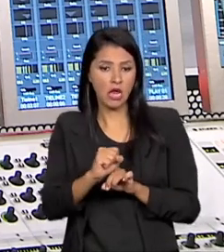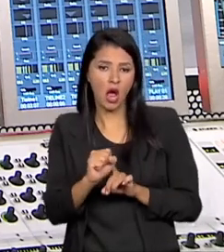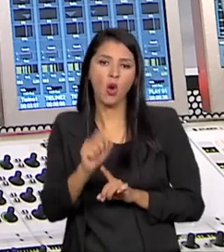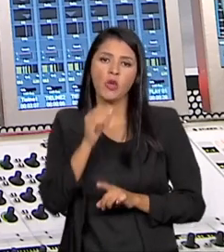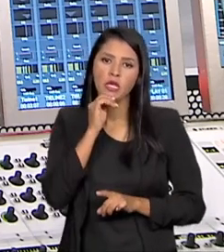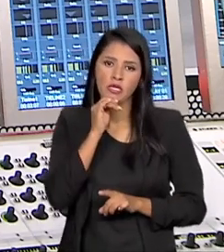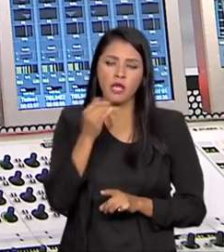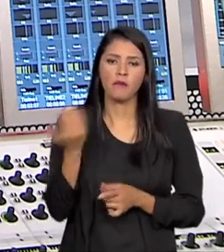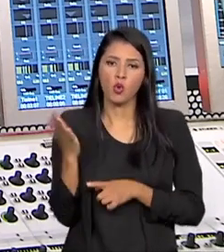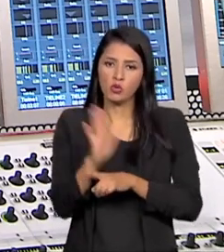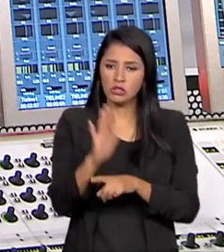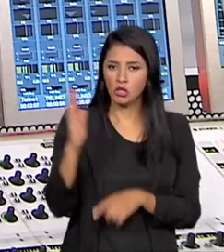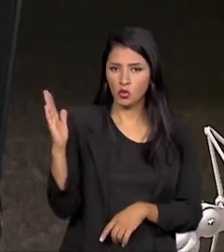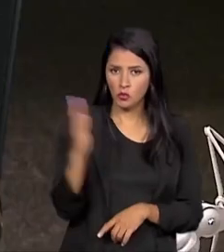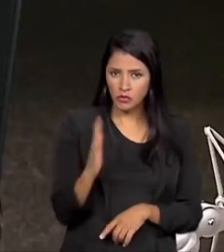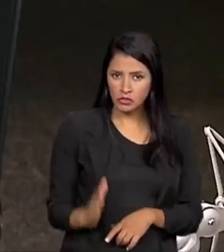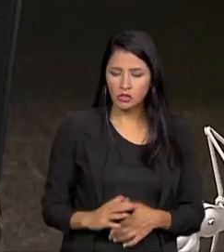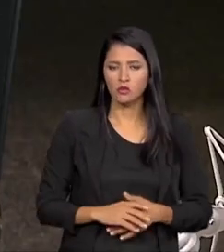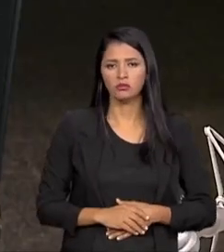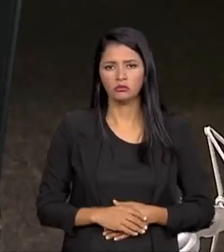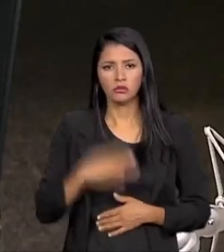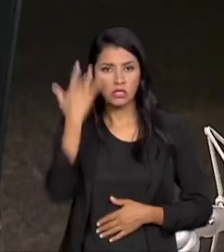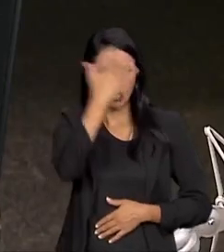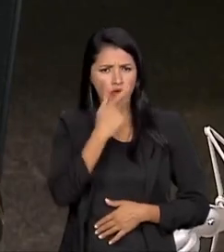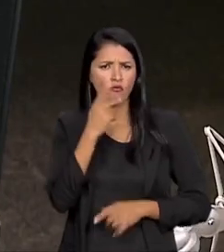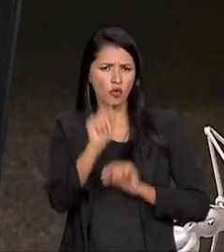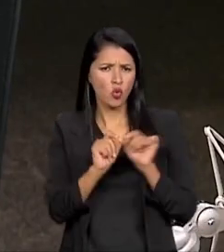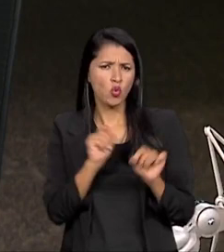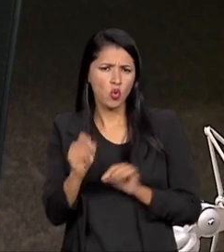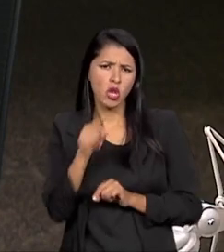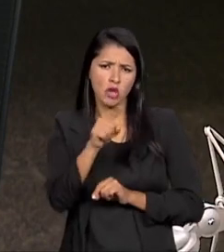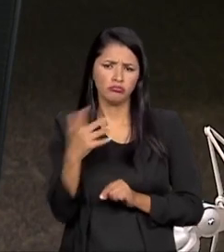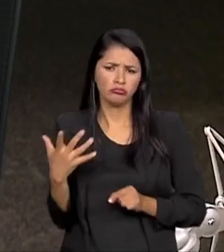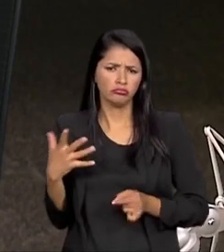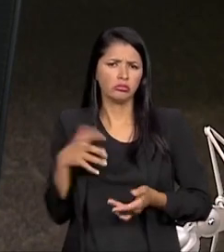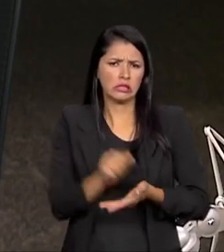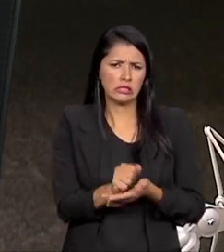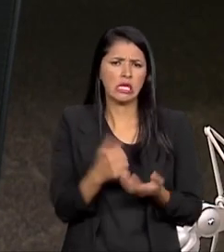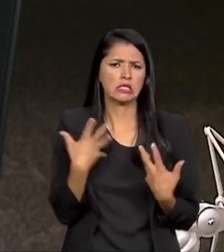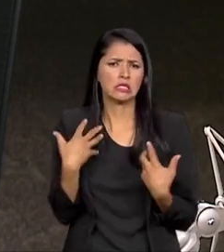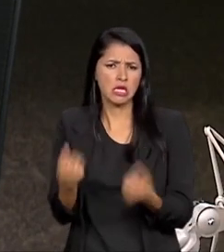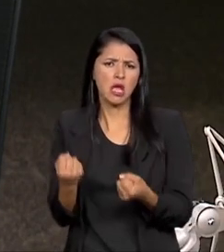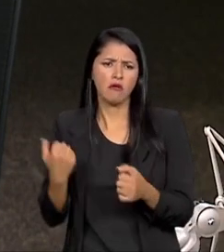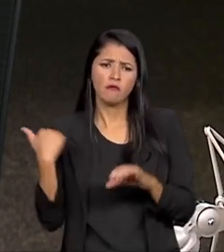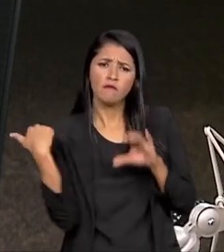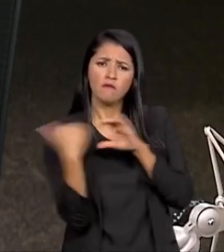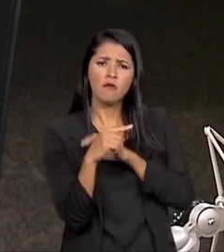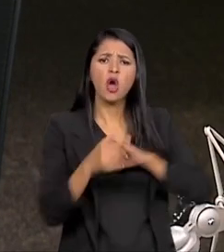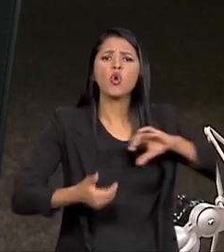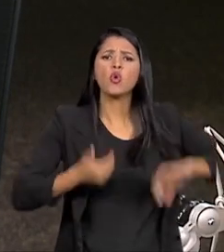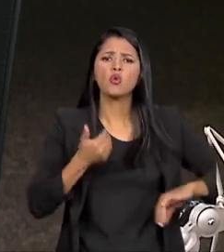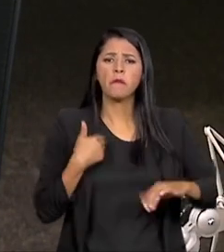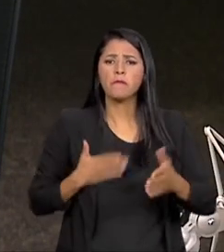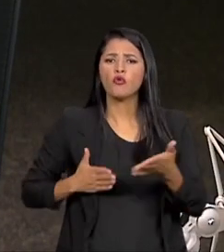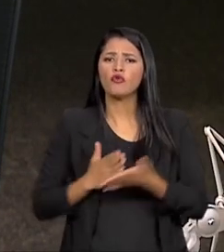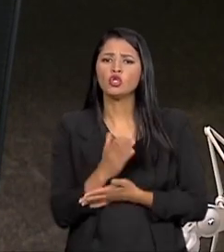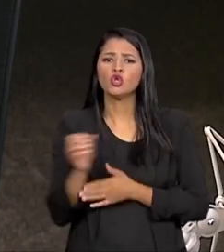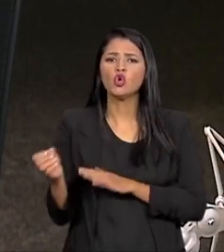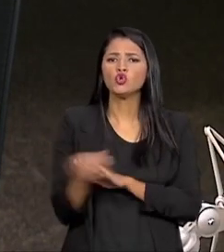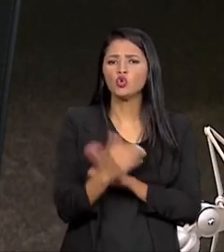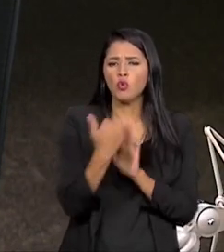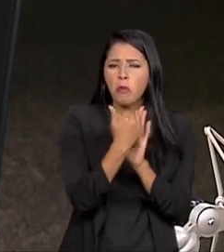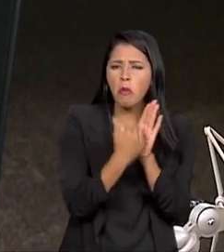o auxílio Brasil Fernando Haddad garantiu que ao assumir a pasta pretende enviar ao congresso a aprovação de um novo